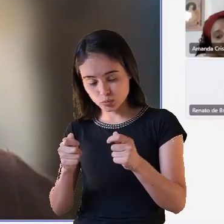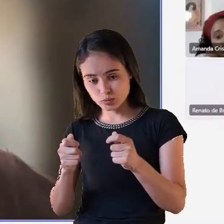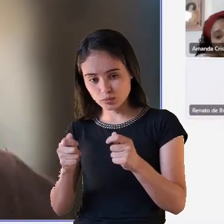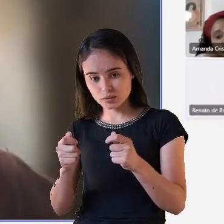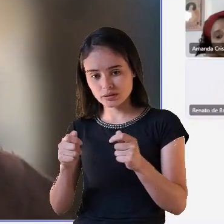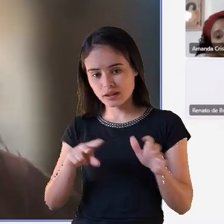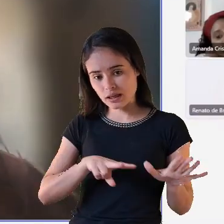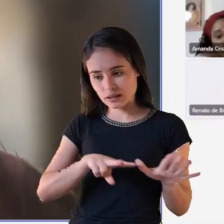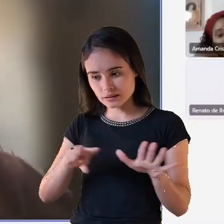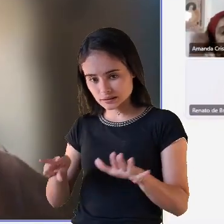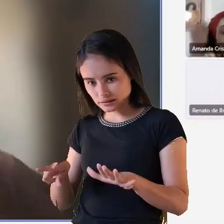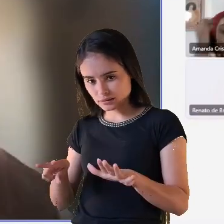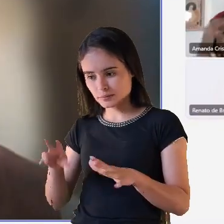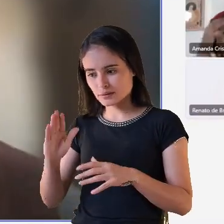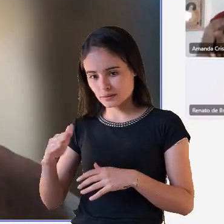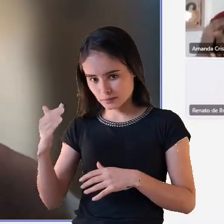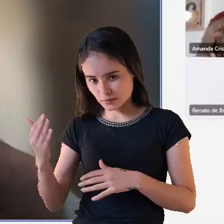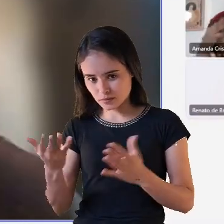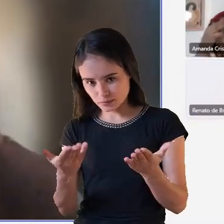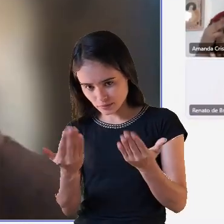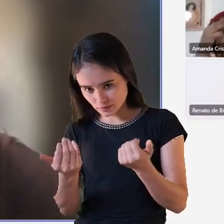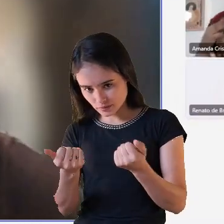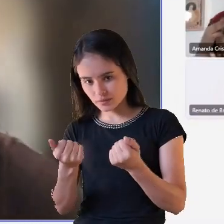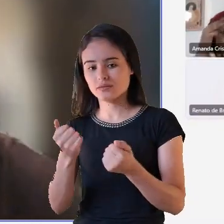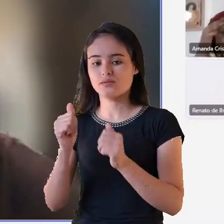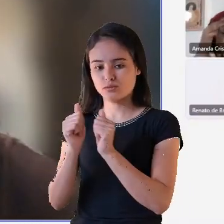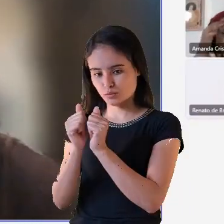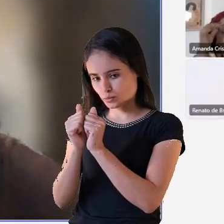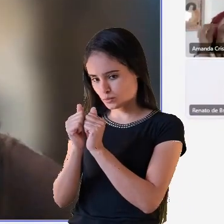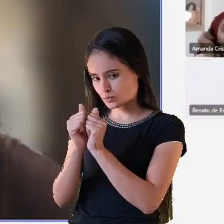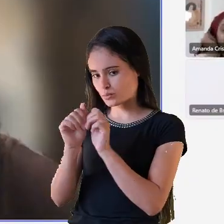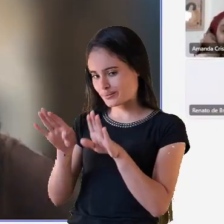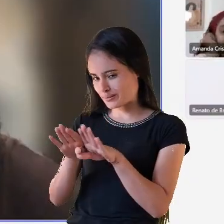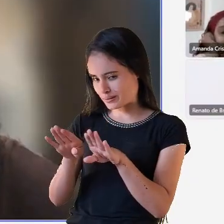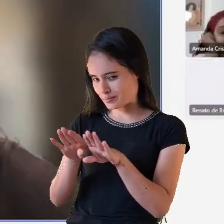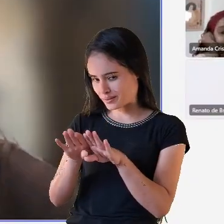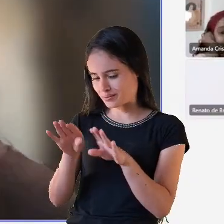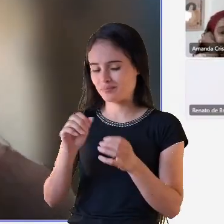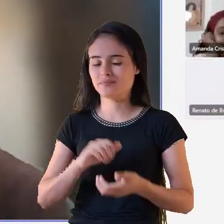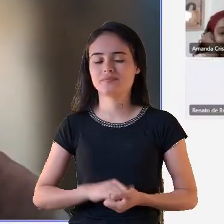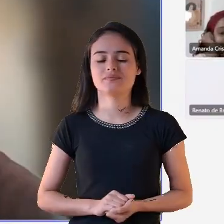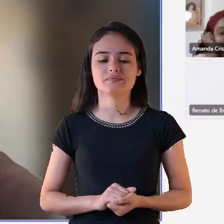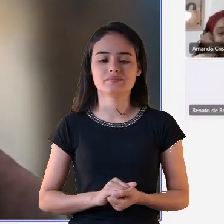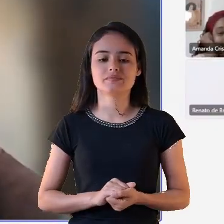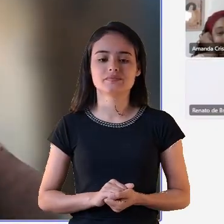palavra estará com a Amanda, vocês estarão em excelentes mãos e voz.